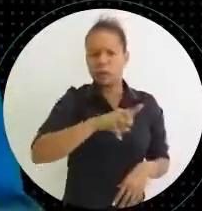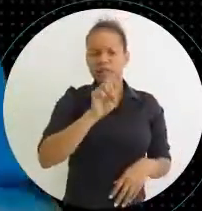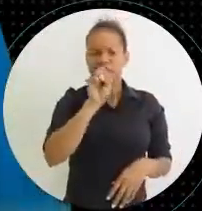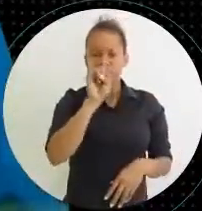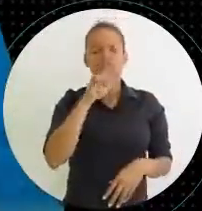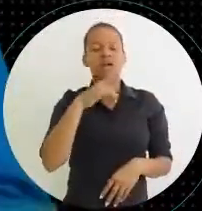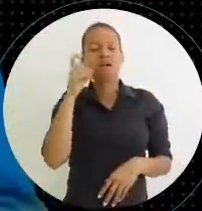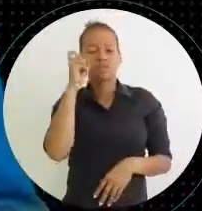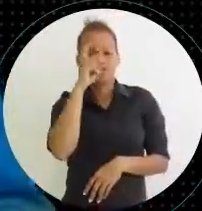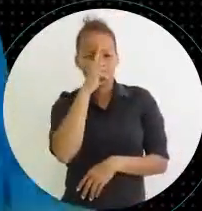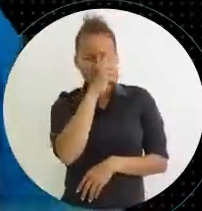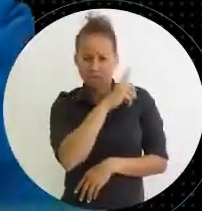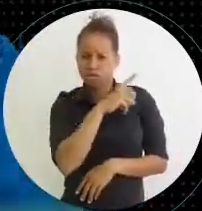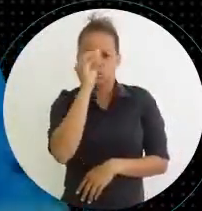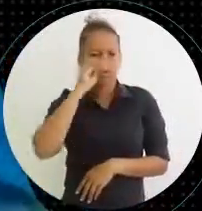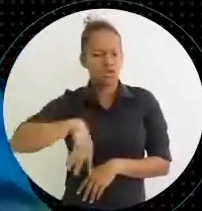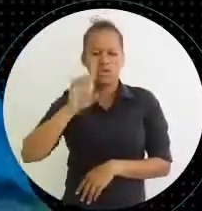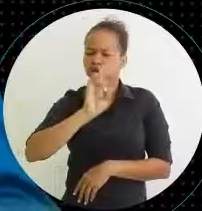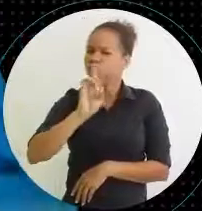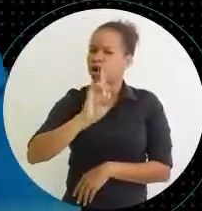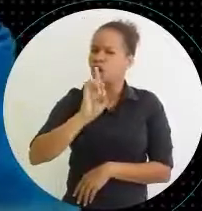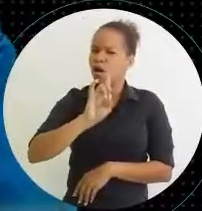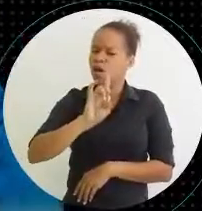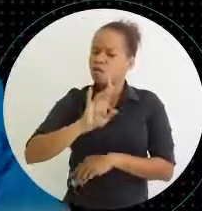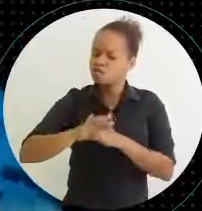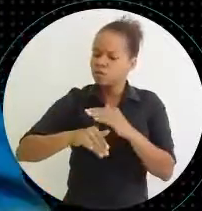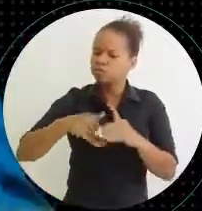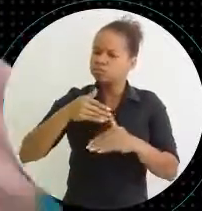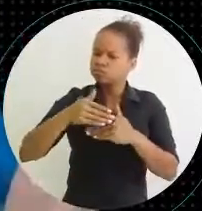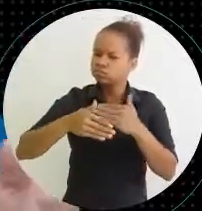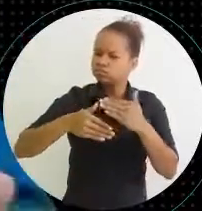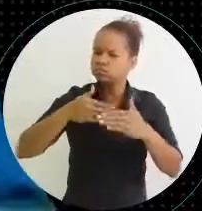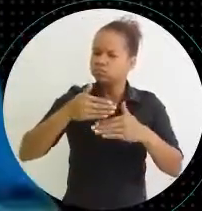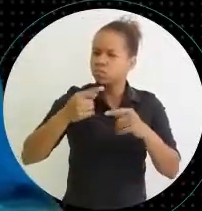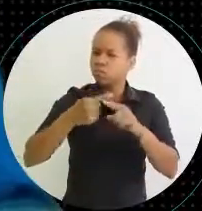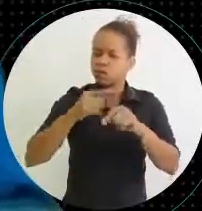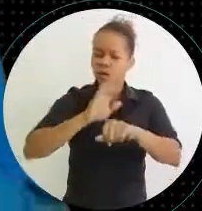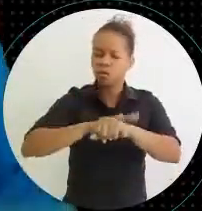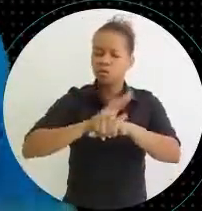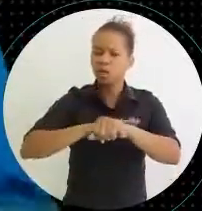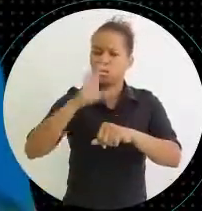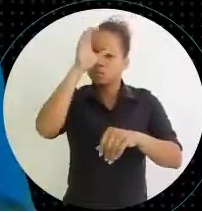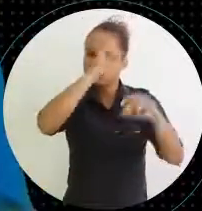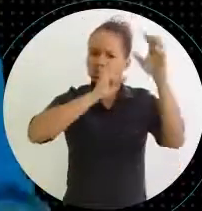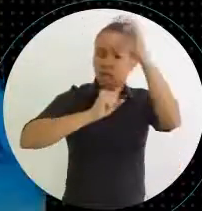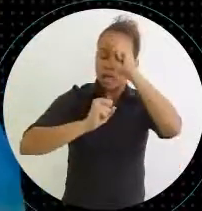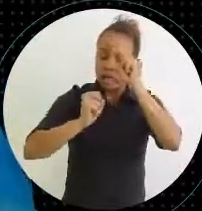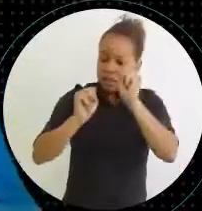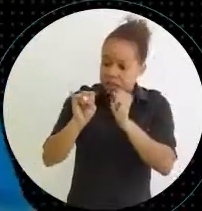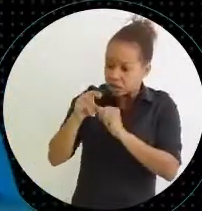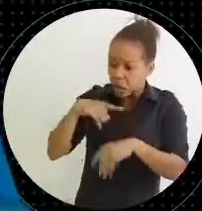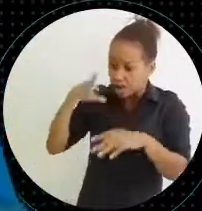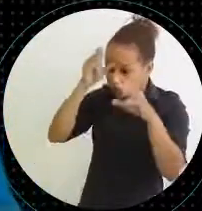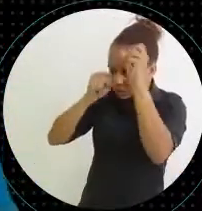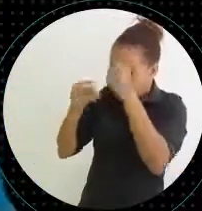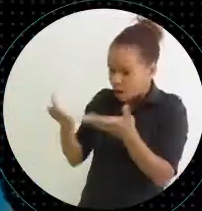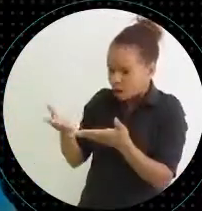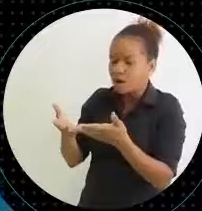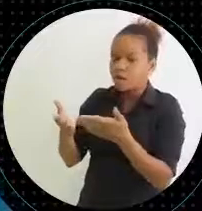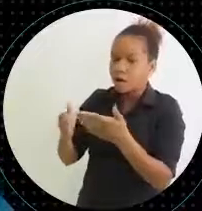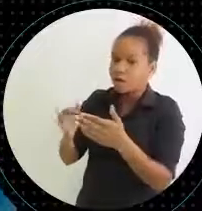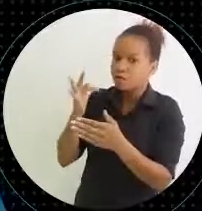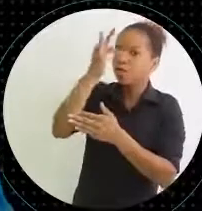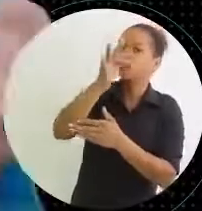achou difícil, não desiste e prossegue, porque cada um tem o seu tempo de aprendizado. Se você não aprendeu agora, mais na frente você